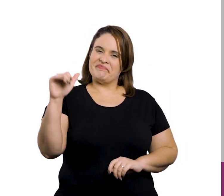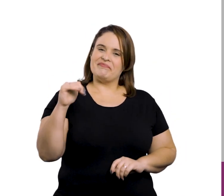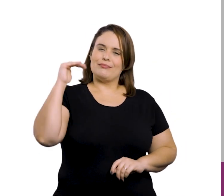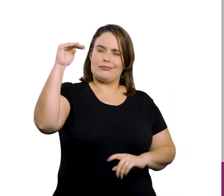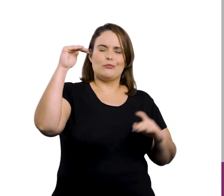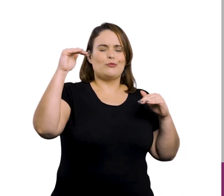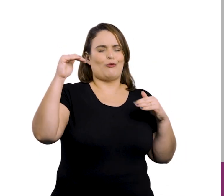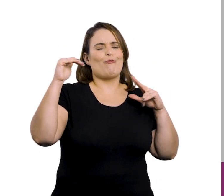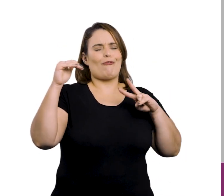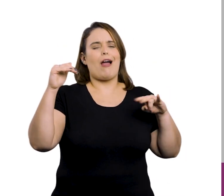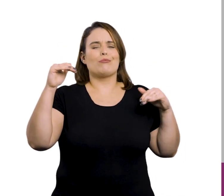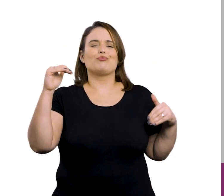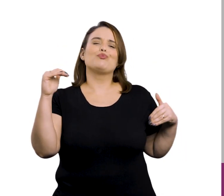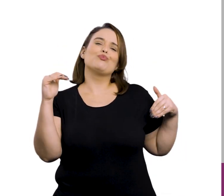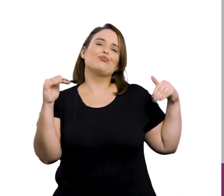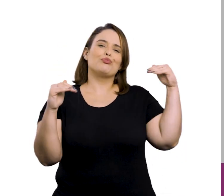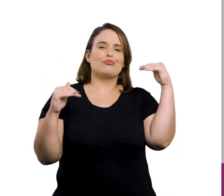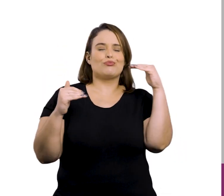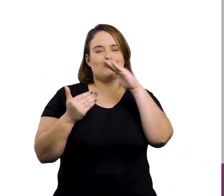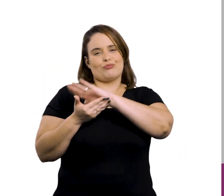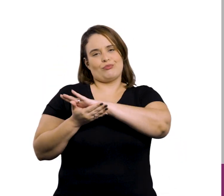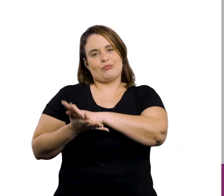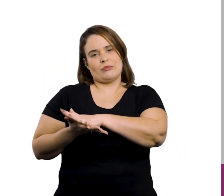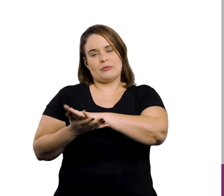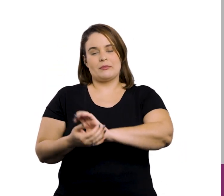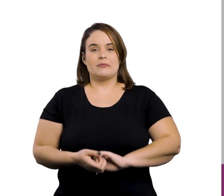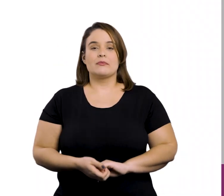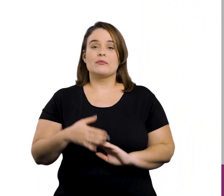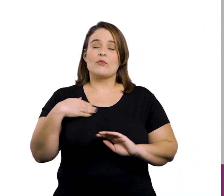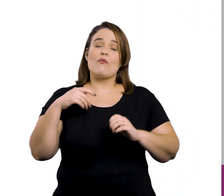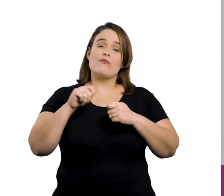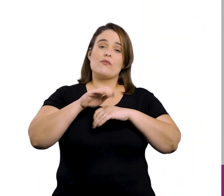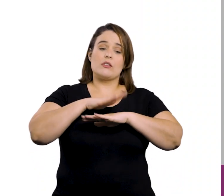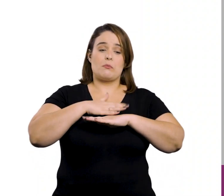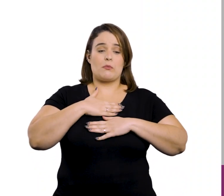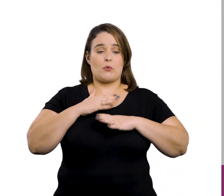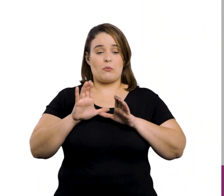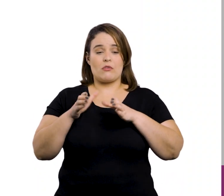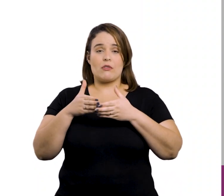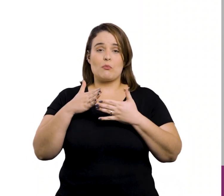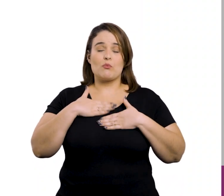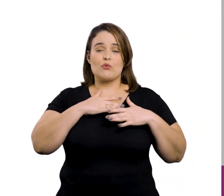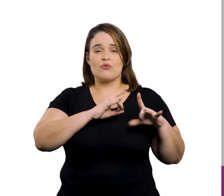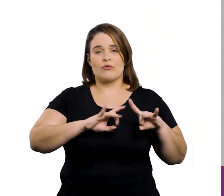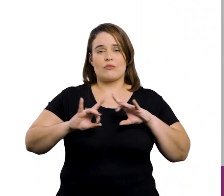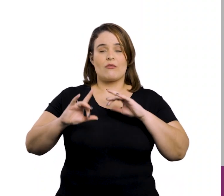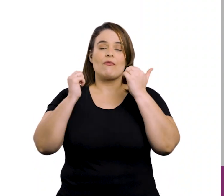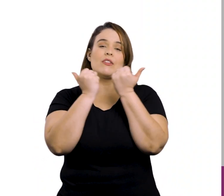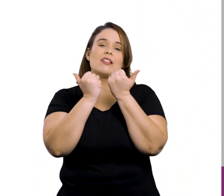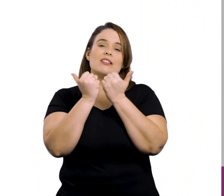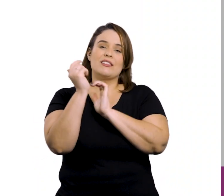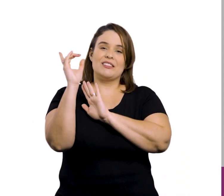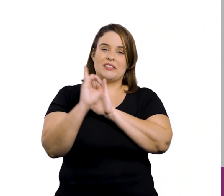ela tentar se impor, será derrotada mais cedo ou mais tarde. O que posso fazer na minha comunidade, no meu dia a dia,